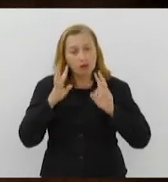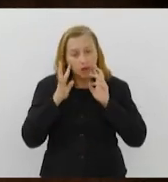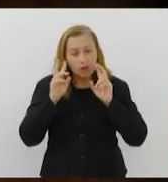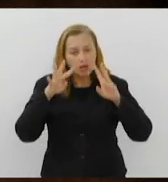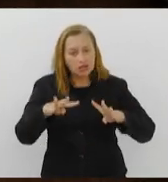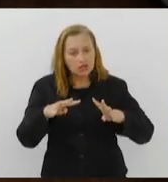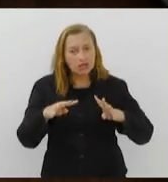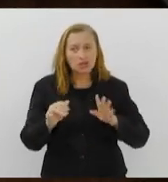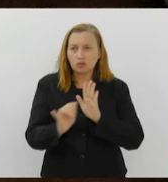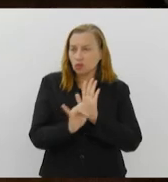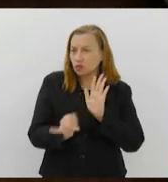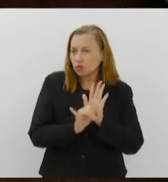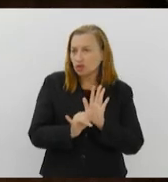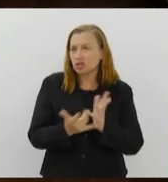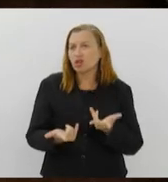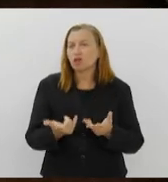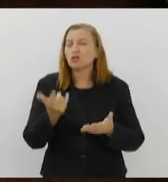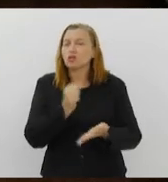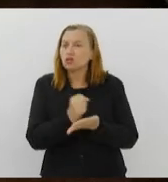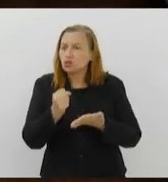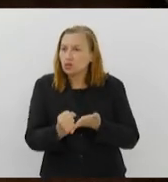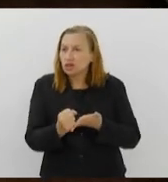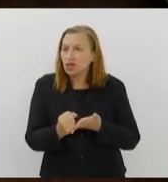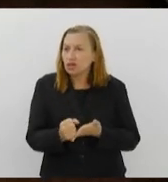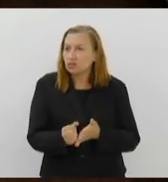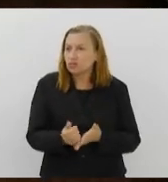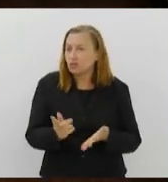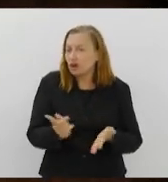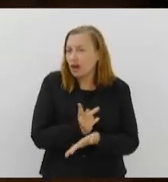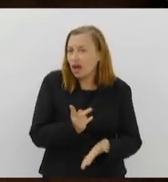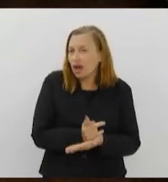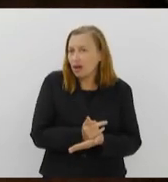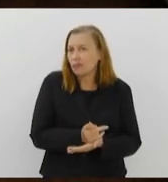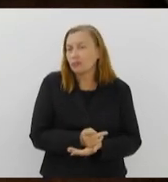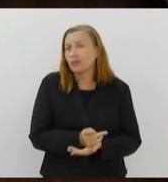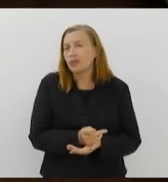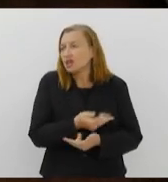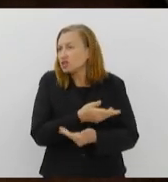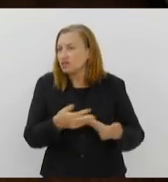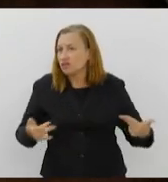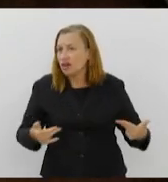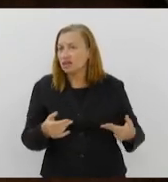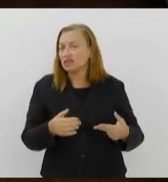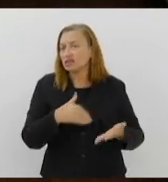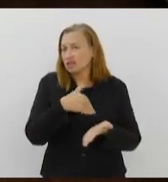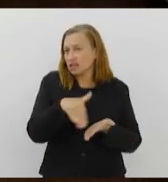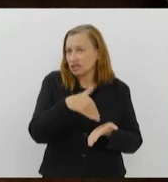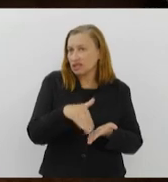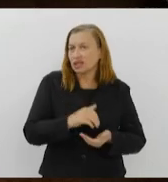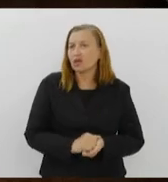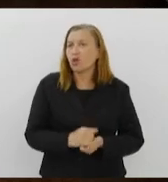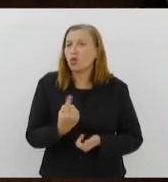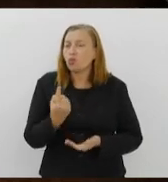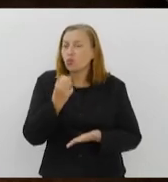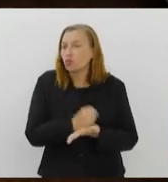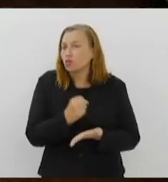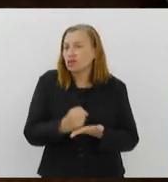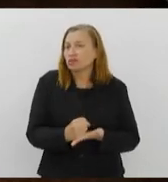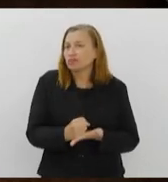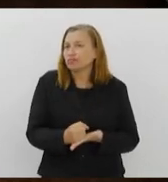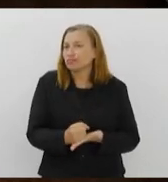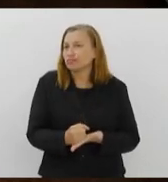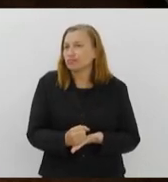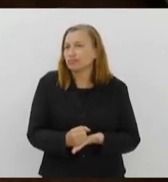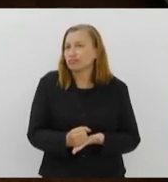diário oficial, nos contratos que vêm sendo homologados por diversas secretarias, a gente vê um contrato bizarro